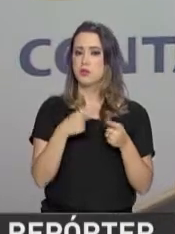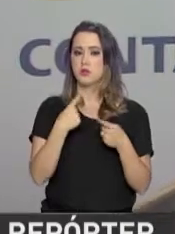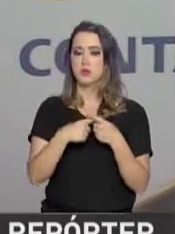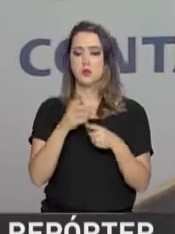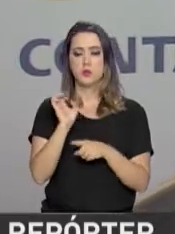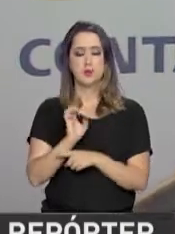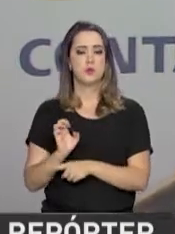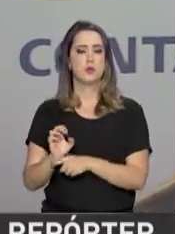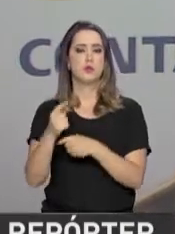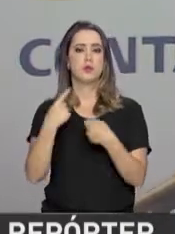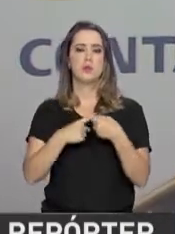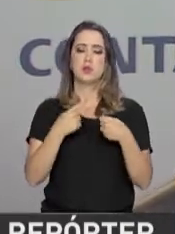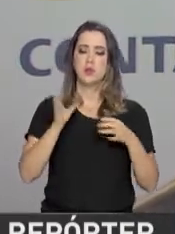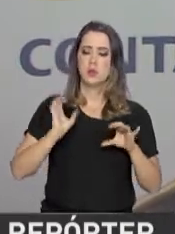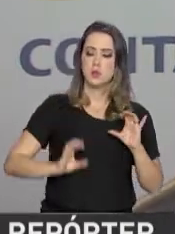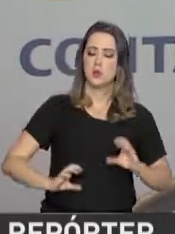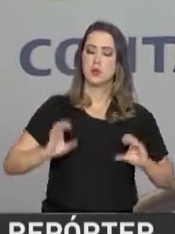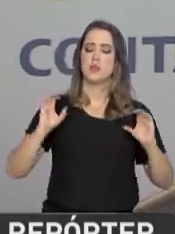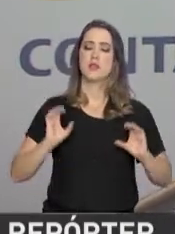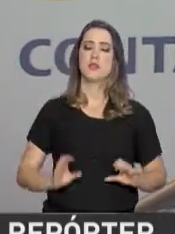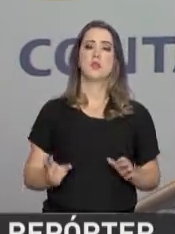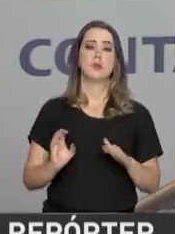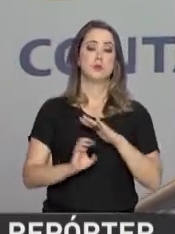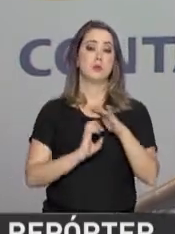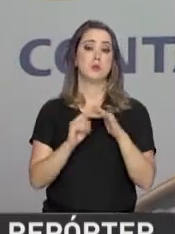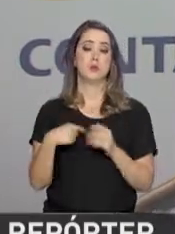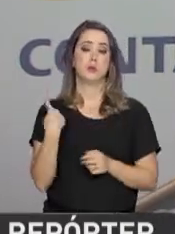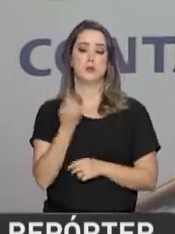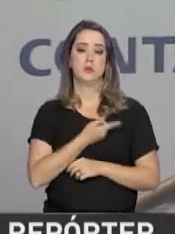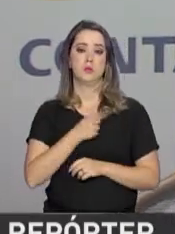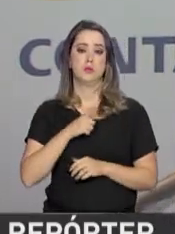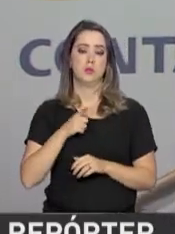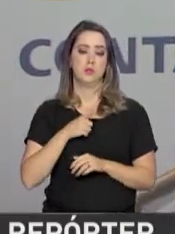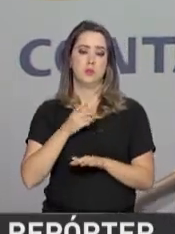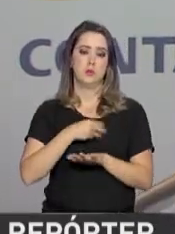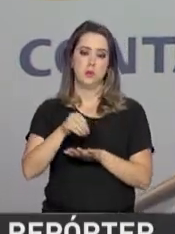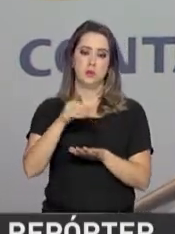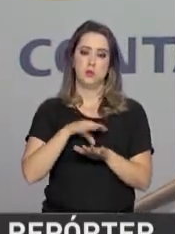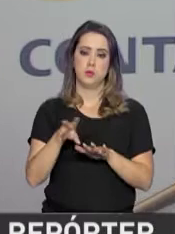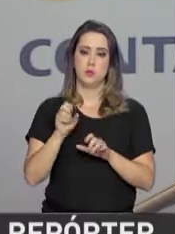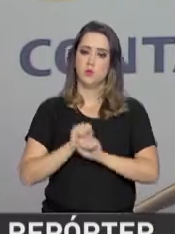Estado, cidadão, empresas, porque nós temos informações que são de